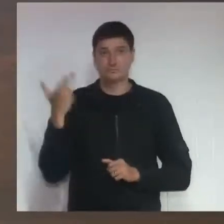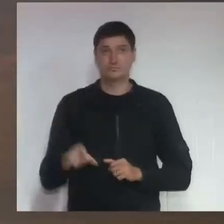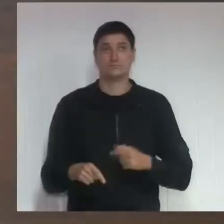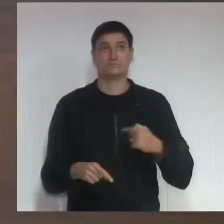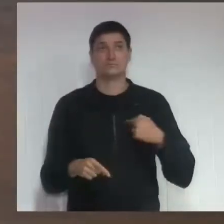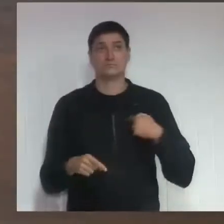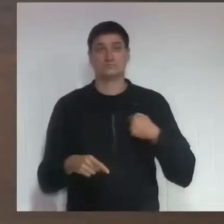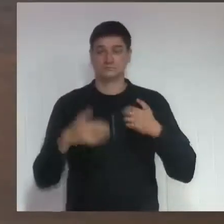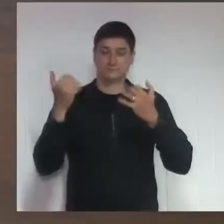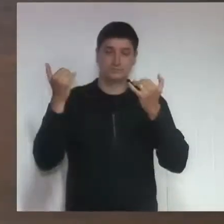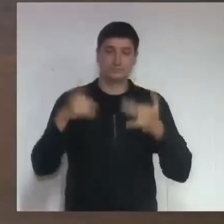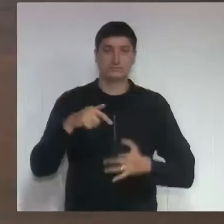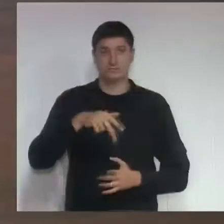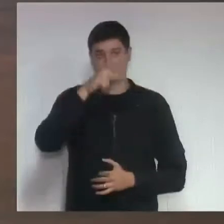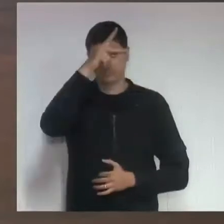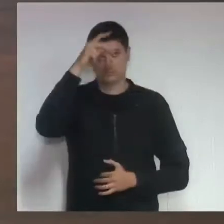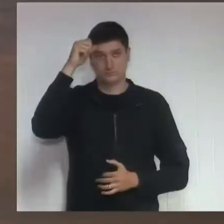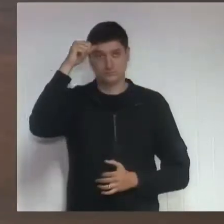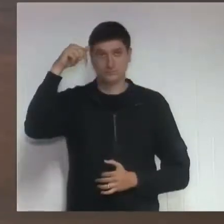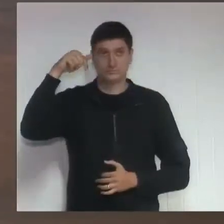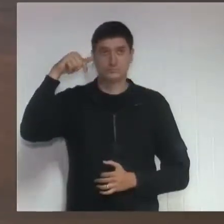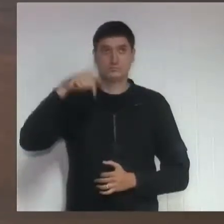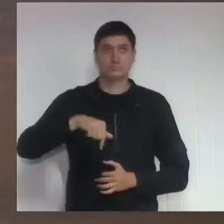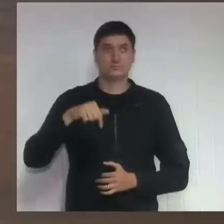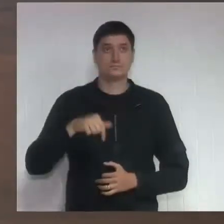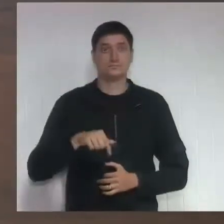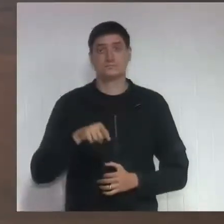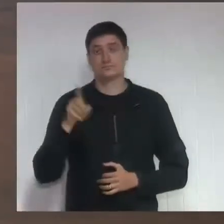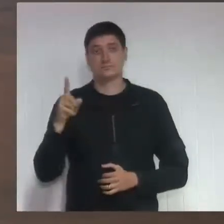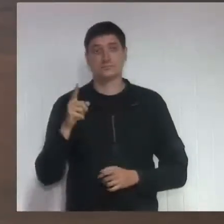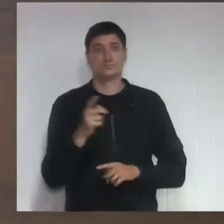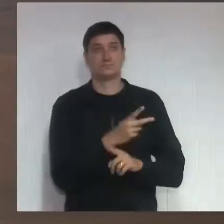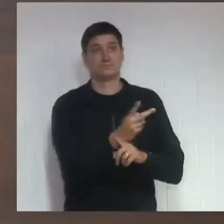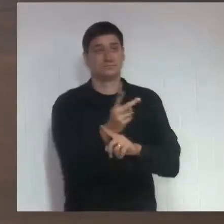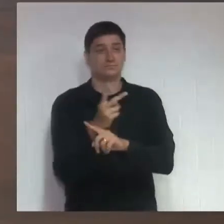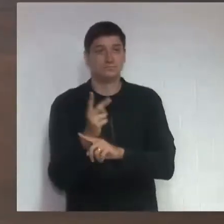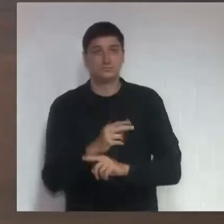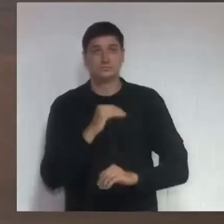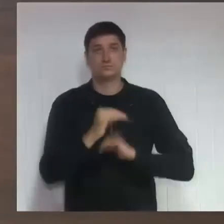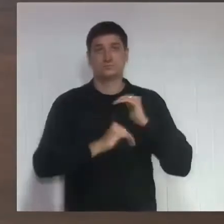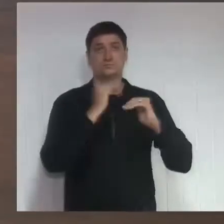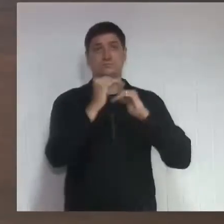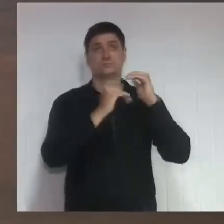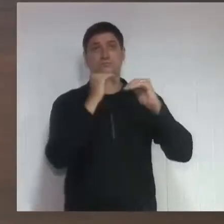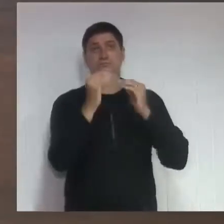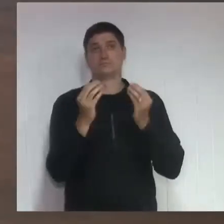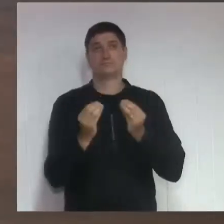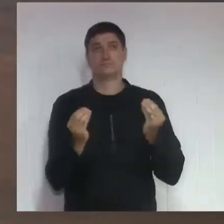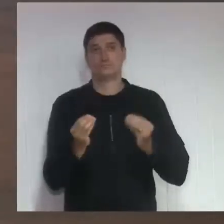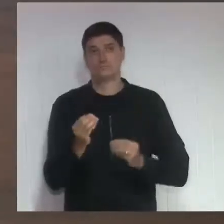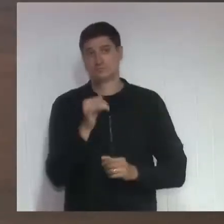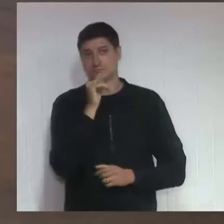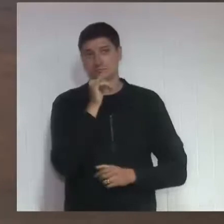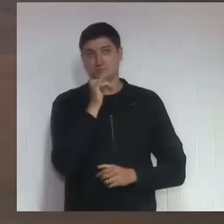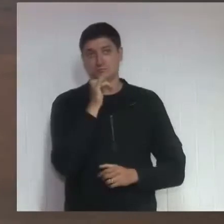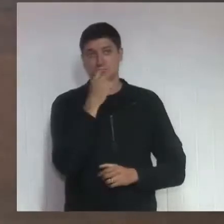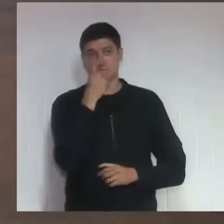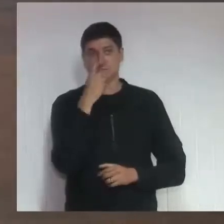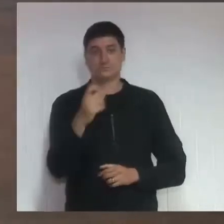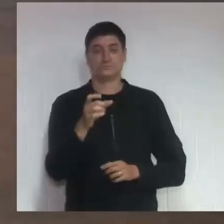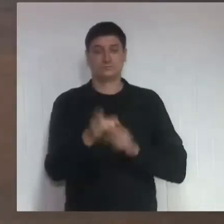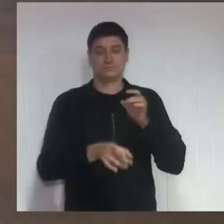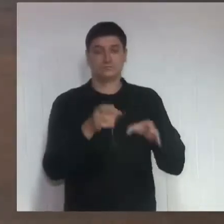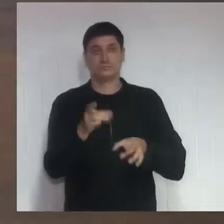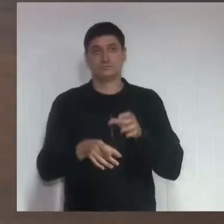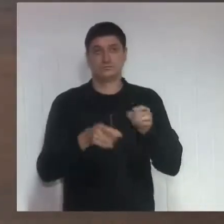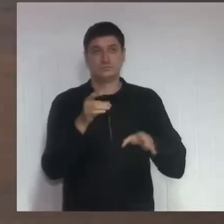da prefeitura. Então, o que eles chamam de busca de soluções? Por exemplo, a destinação dos resíduos sólidos. É